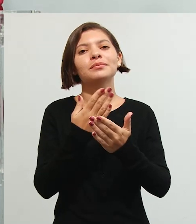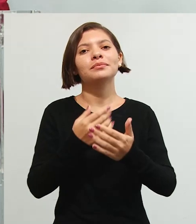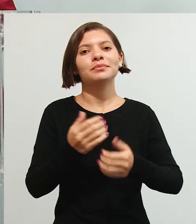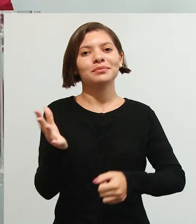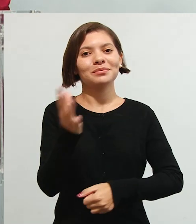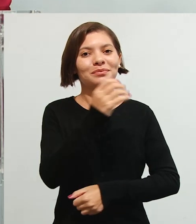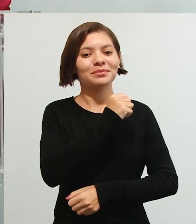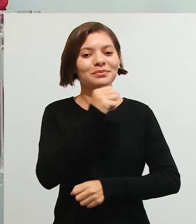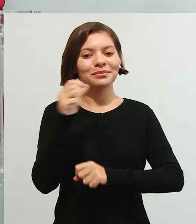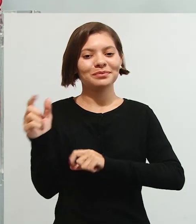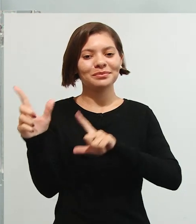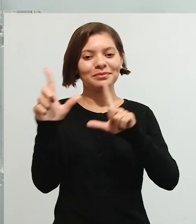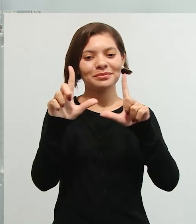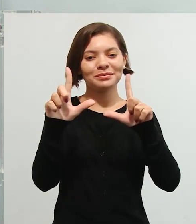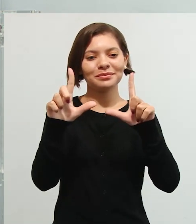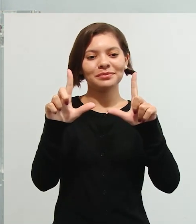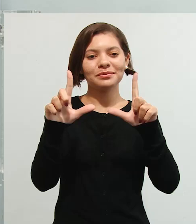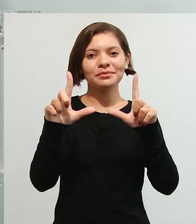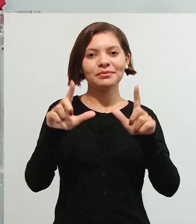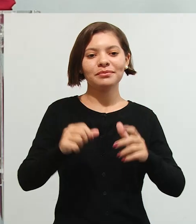conhecer um pouco mais sobre Malaguzzi.